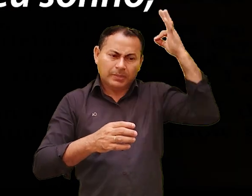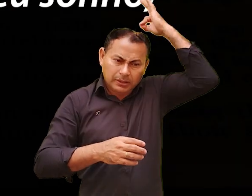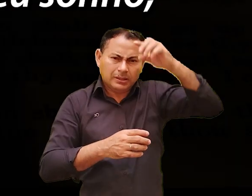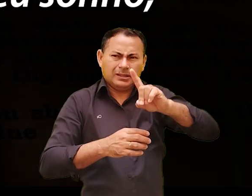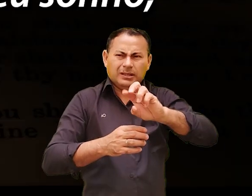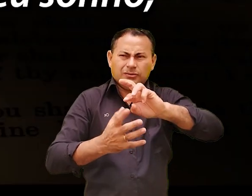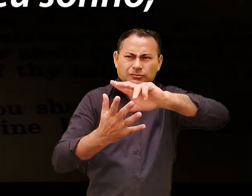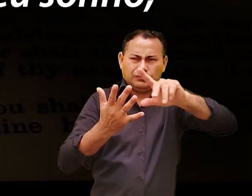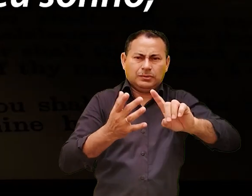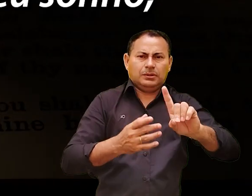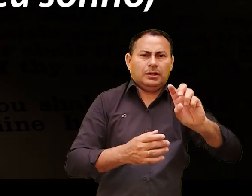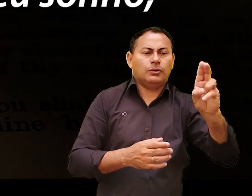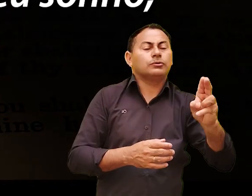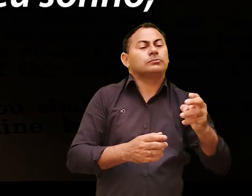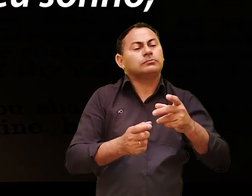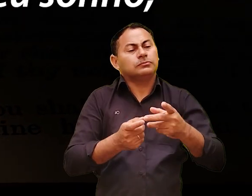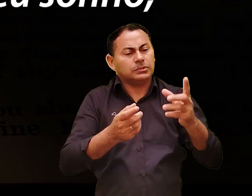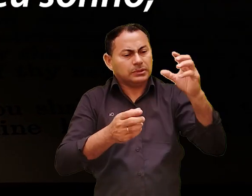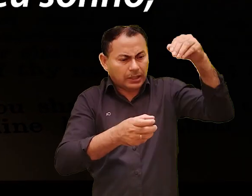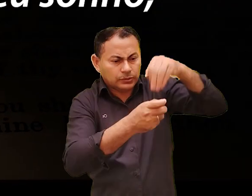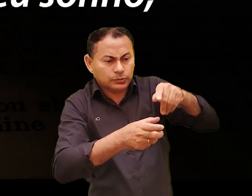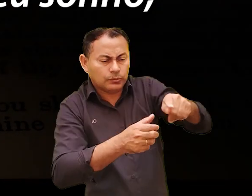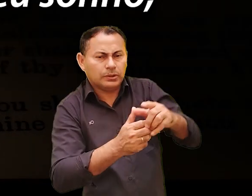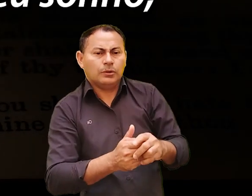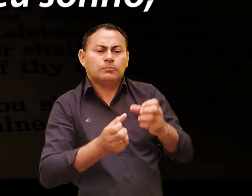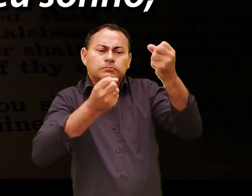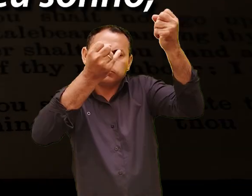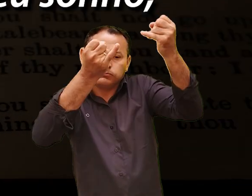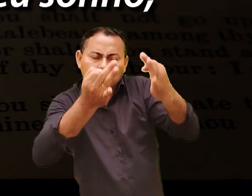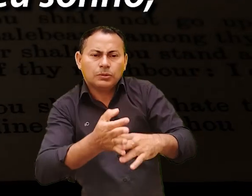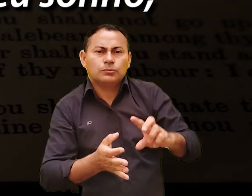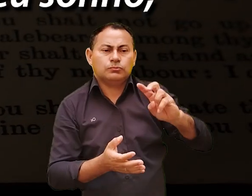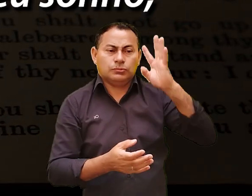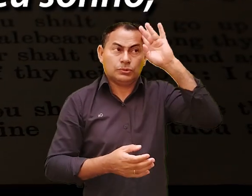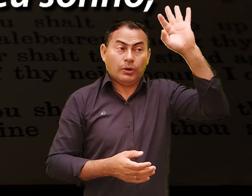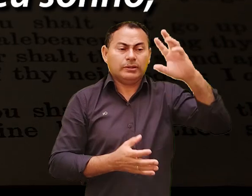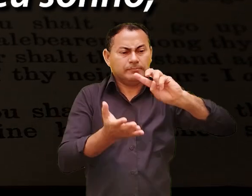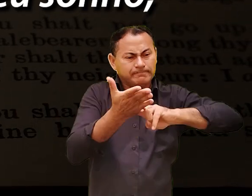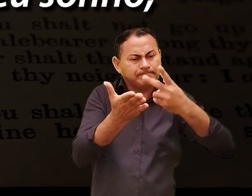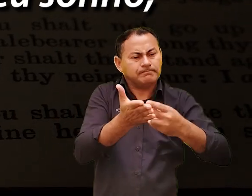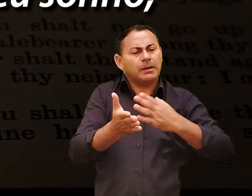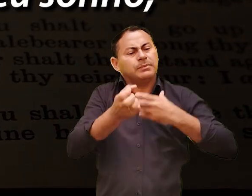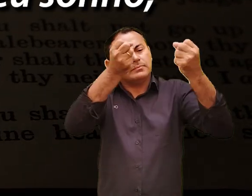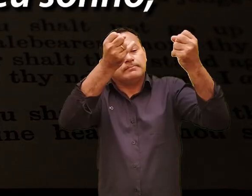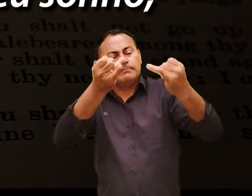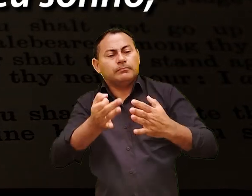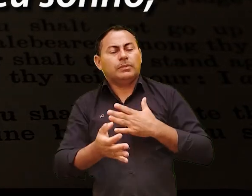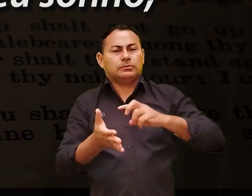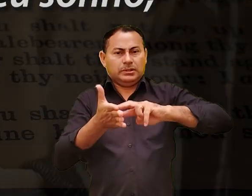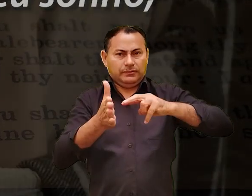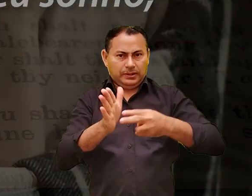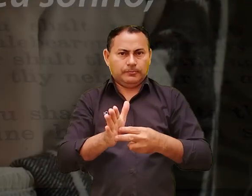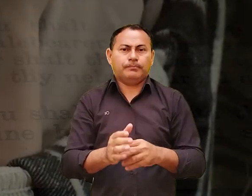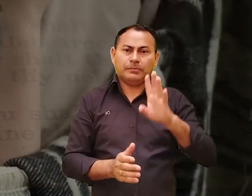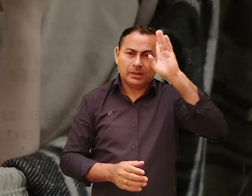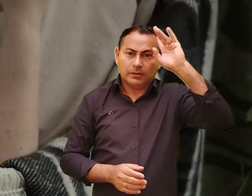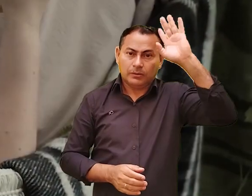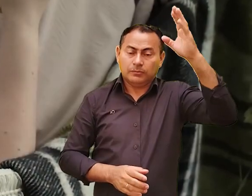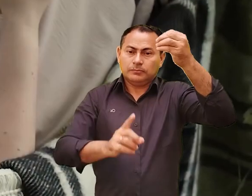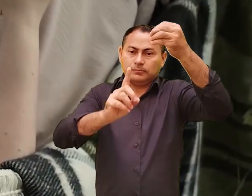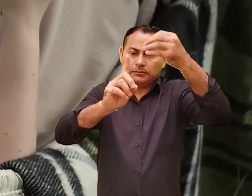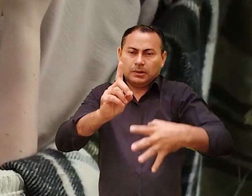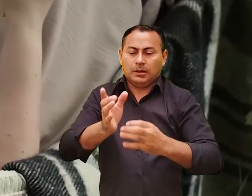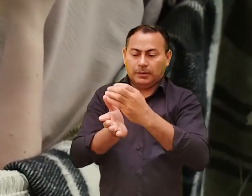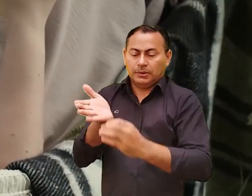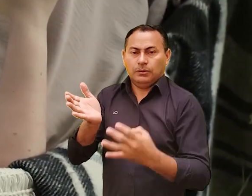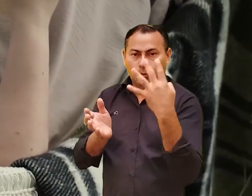demais para você. Vou contar-lhe o meu sonho. Interprete-o para mim. O sonho também foi descrito